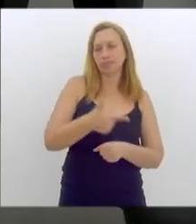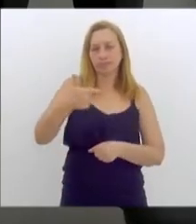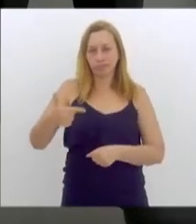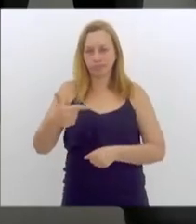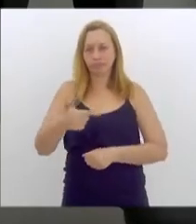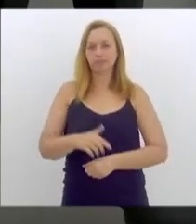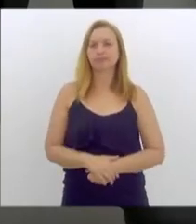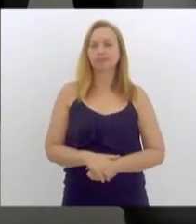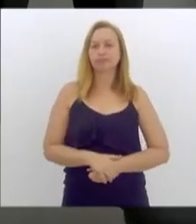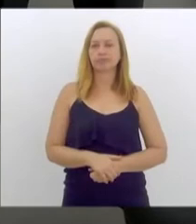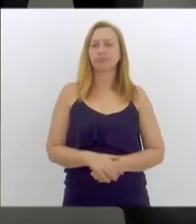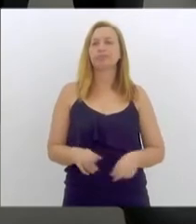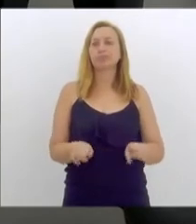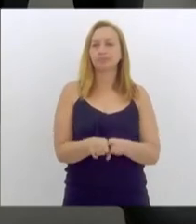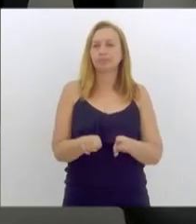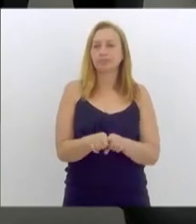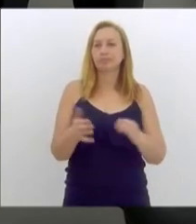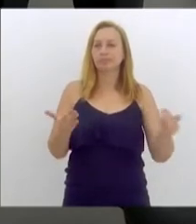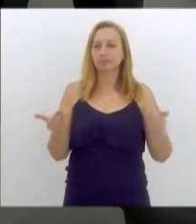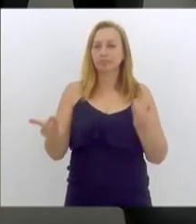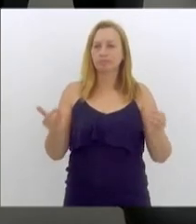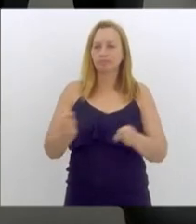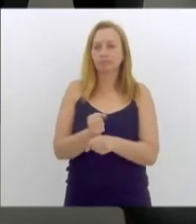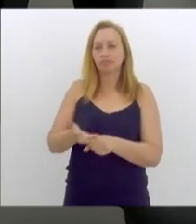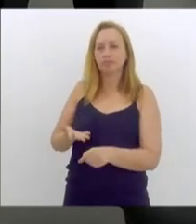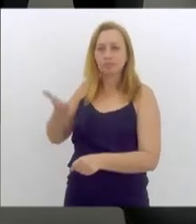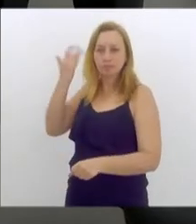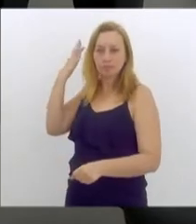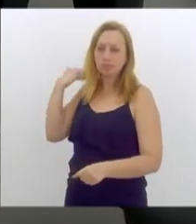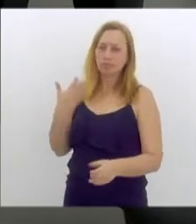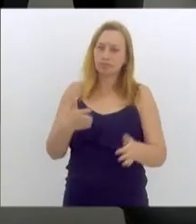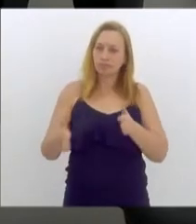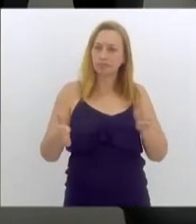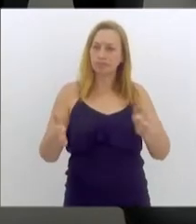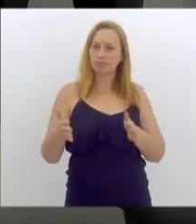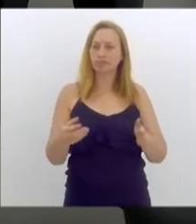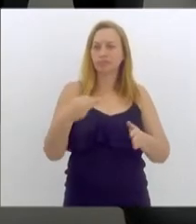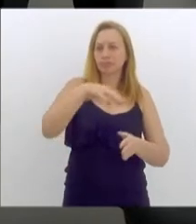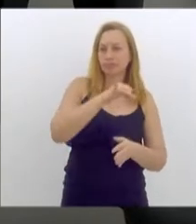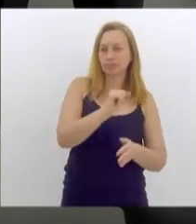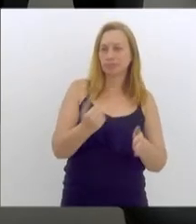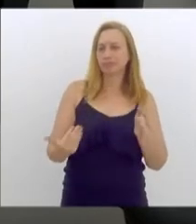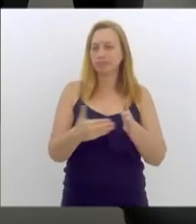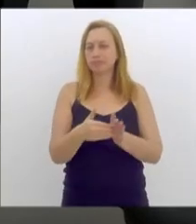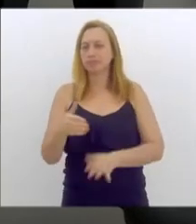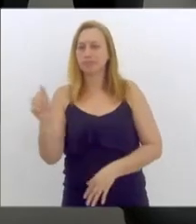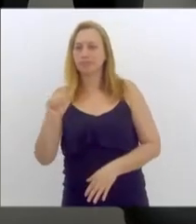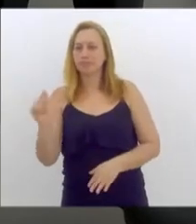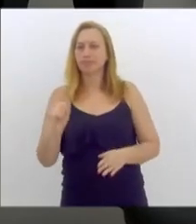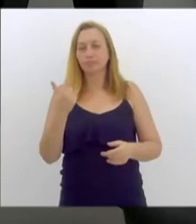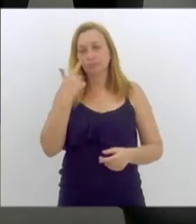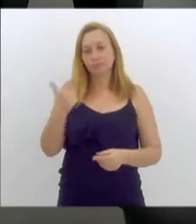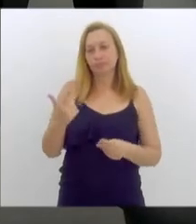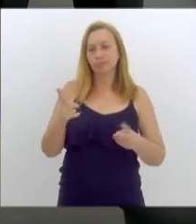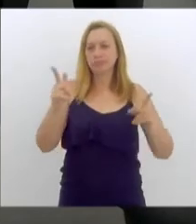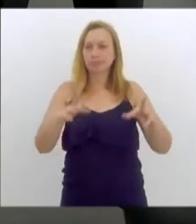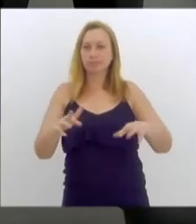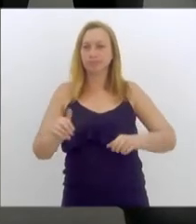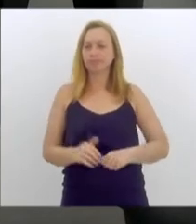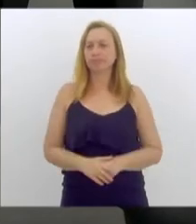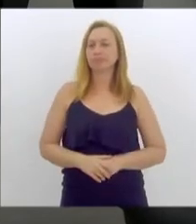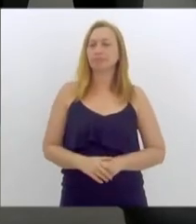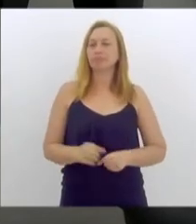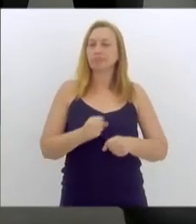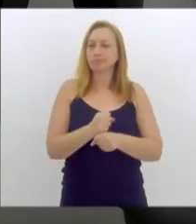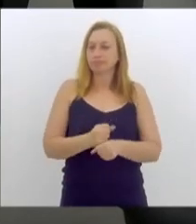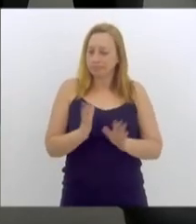segundo quadrimet de 21 e aí a gente consegue observar a grande A diferença é que esse